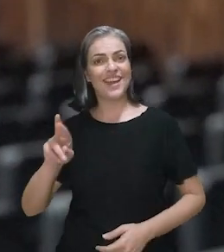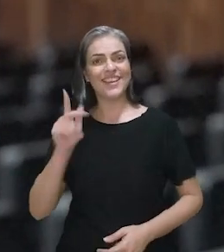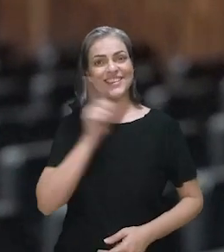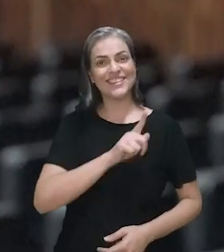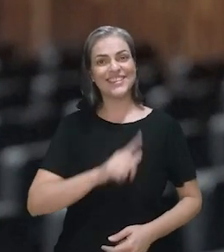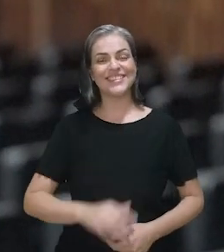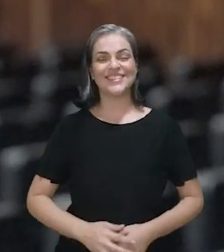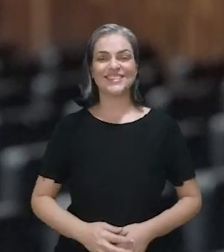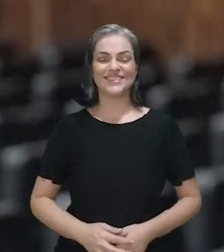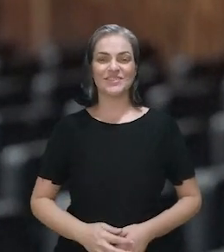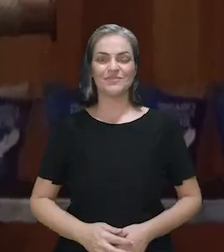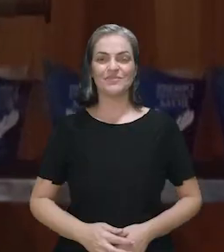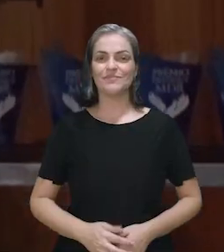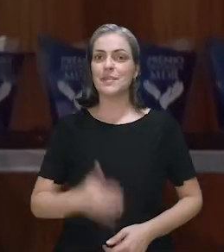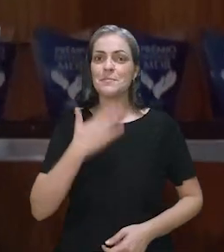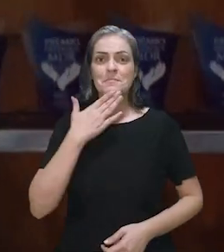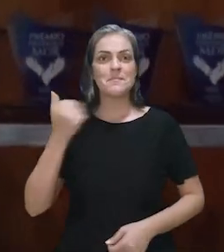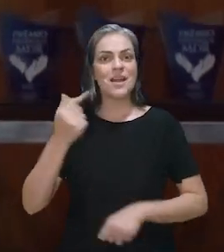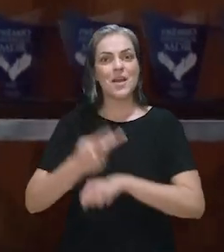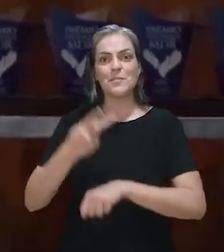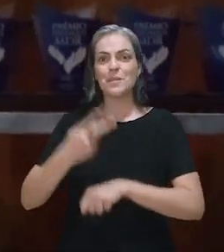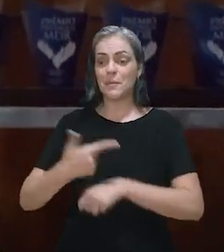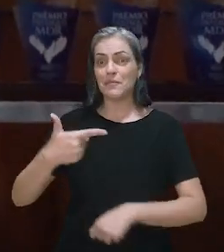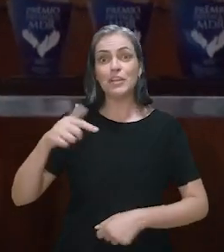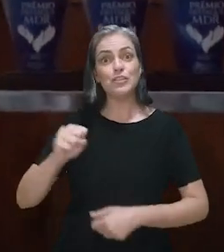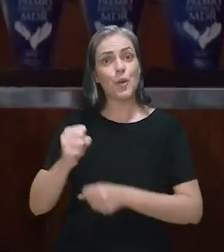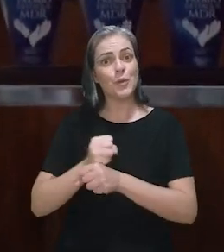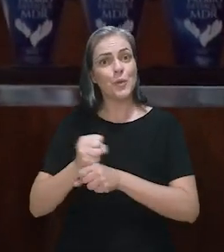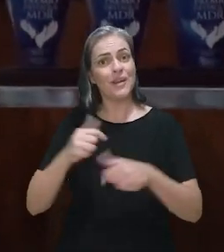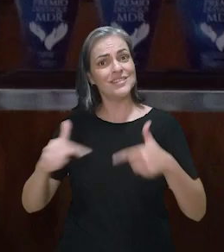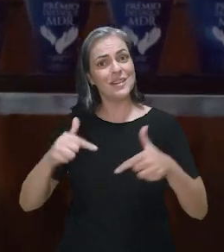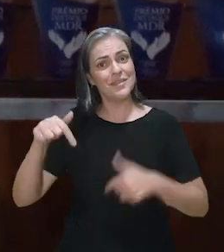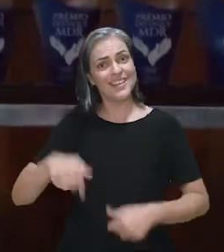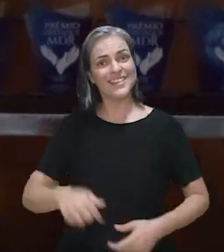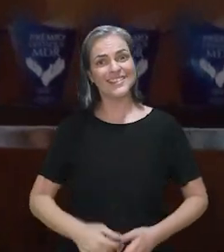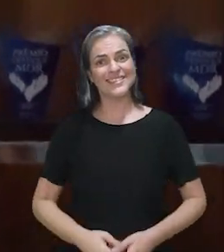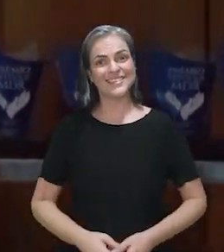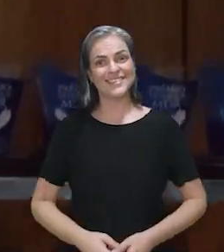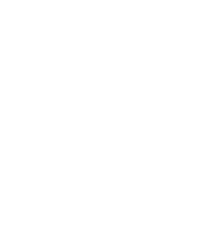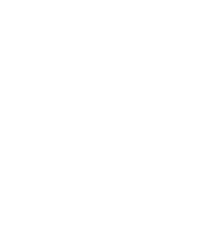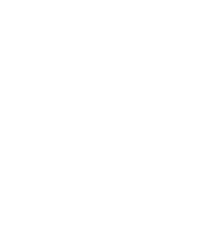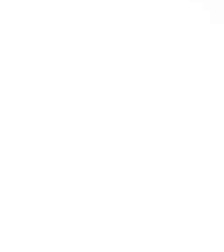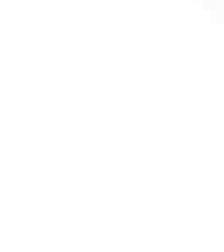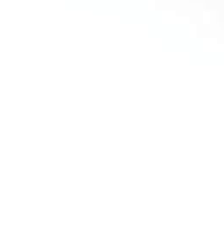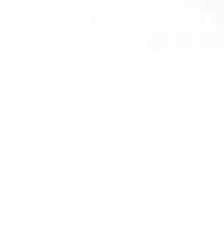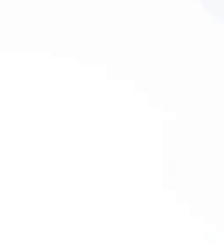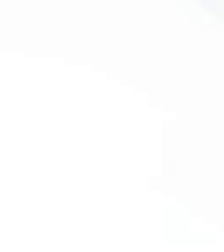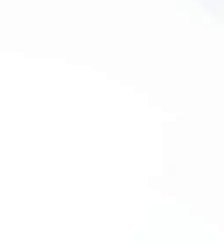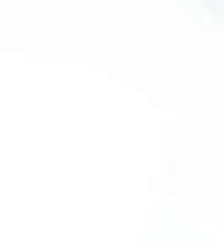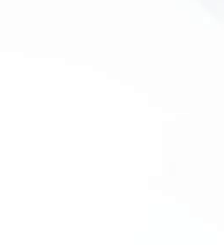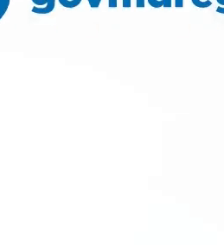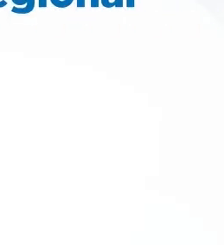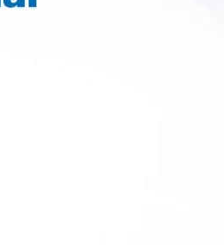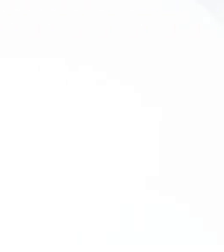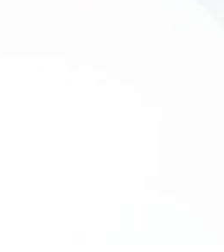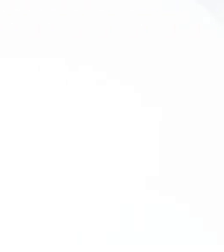essas obras, né, pelo nosso ministério. Foi o maior reconhecimento que eu tive nesses 28 anos de ministério.